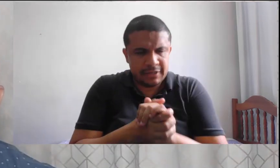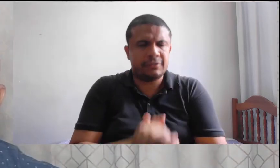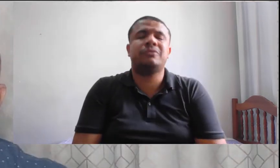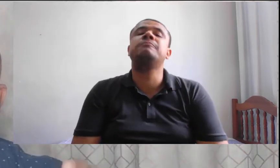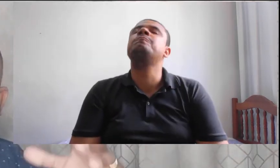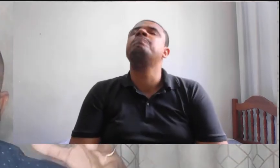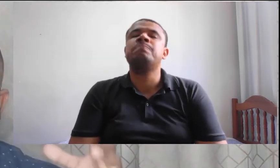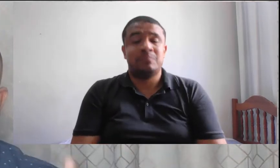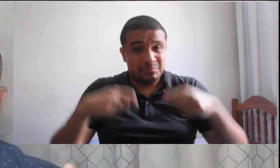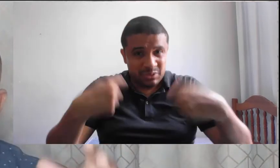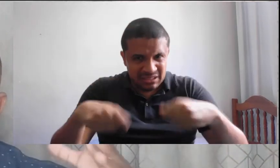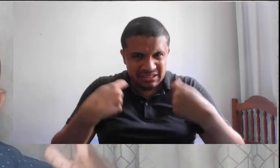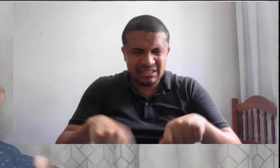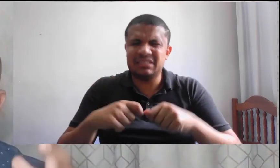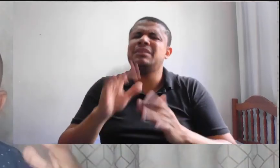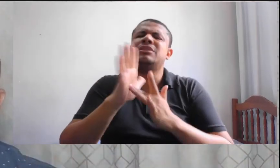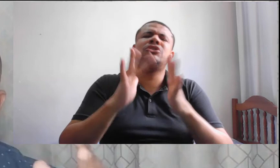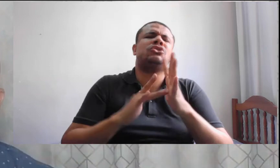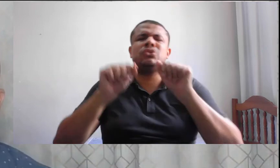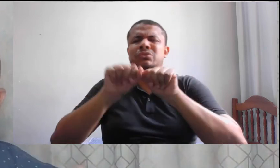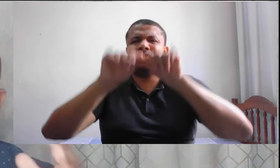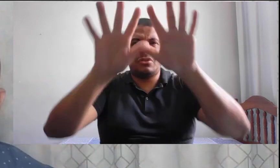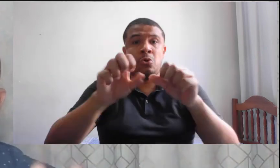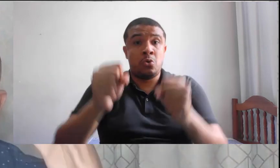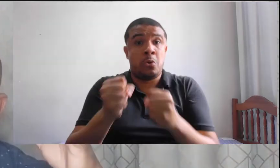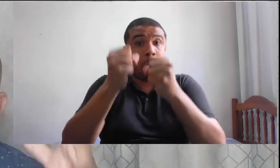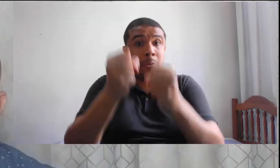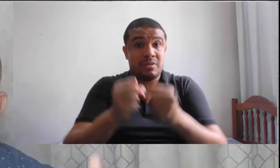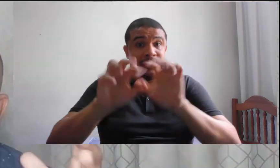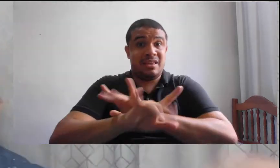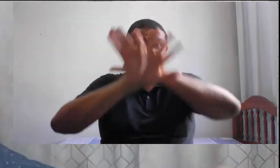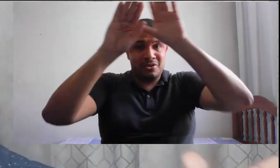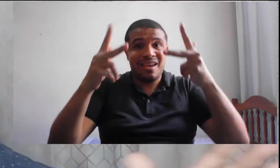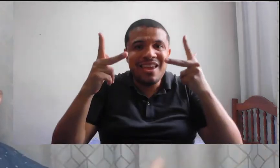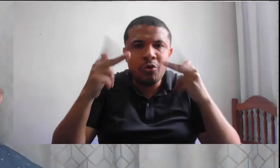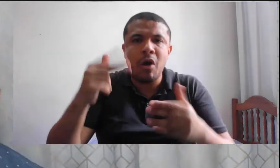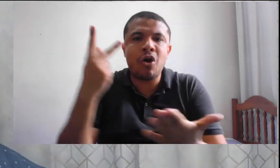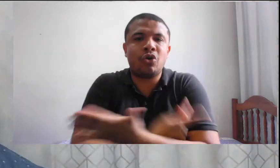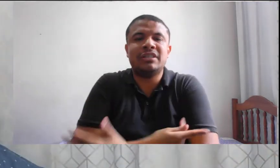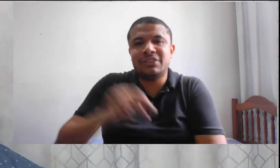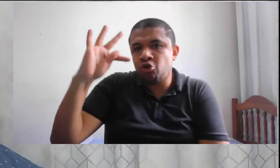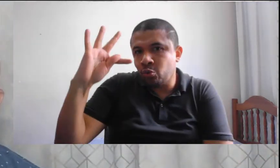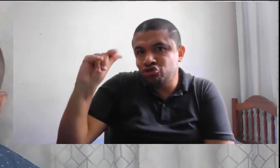E o Senhor o alcançará com poder e grande glória, assim como alcançou o Tita.